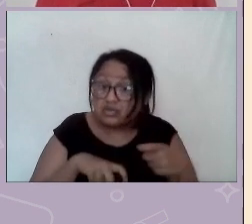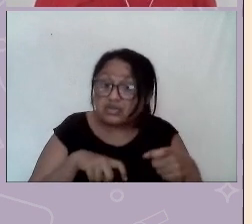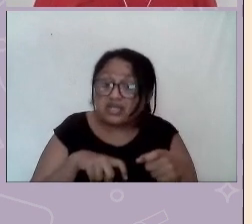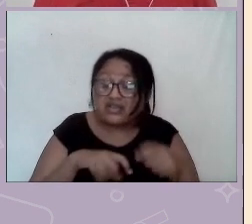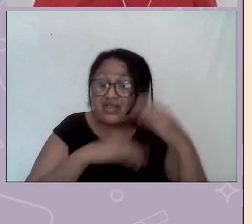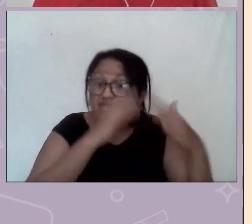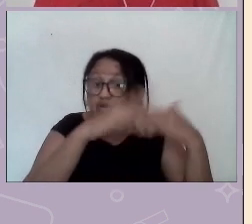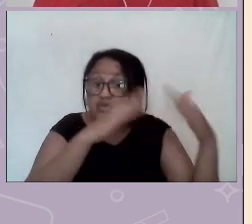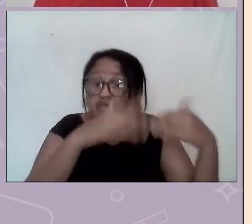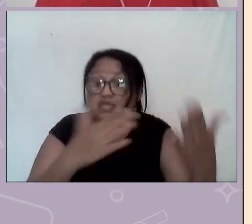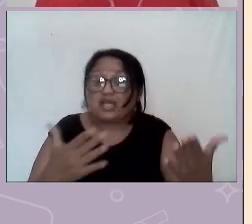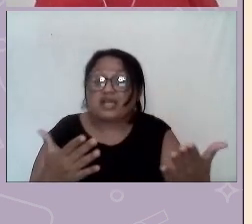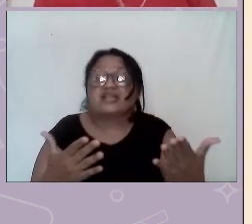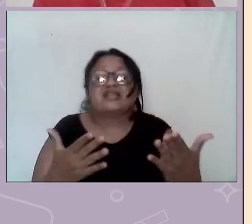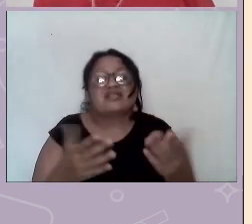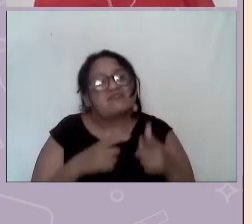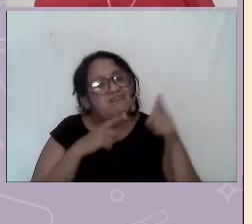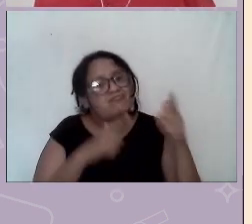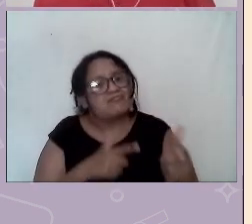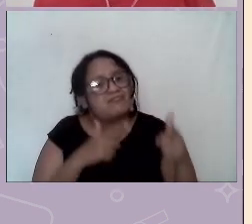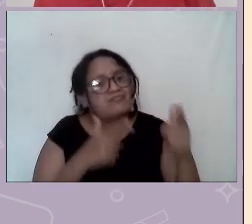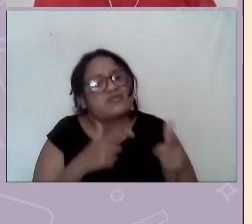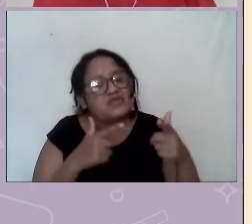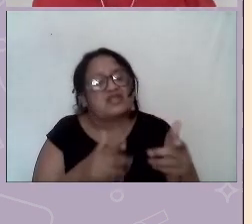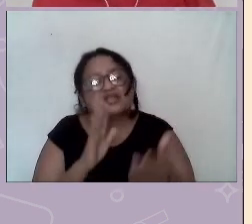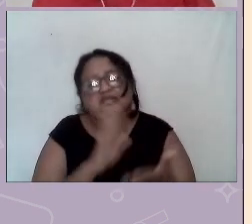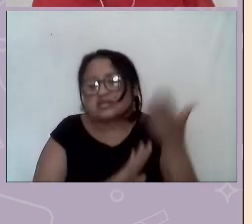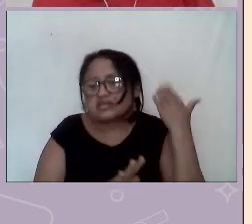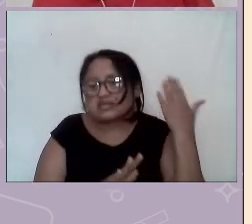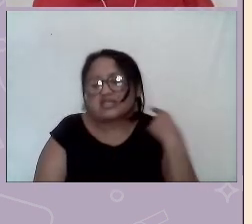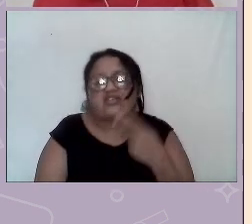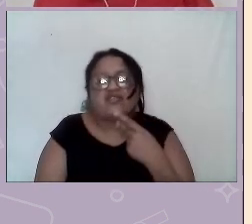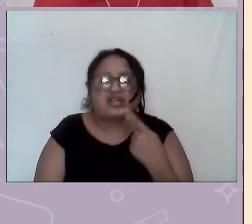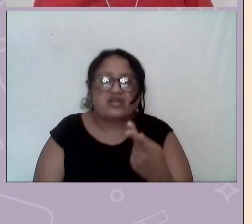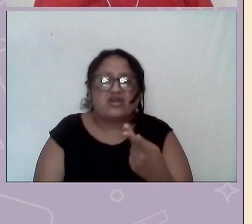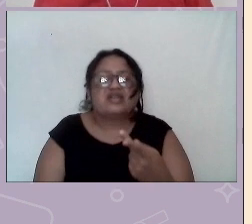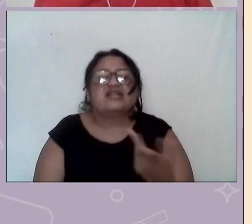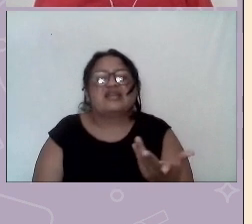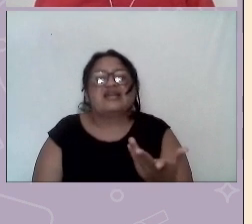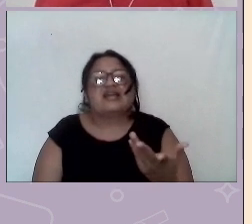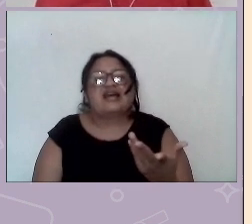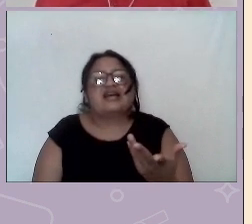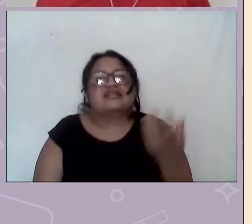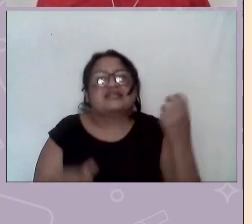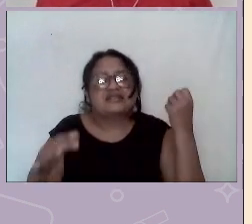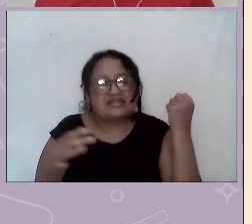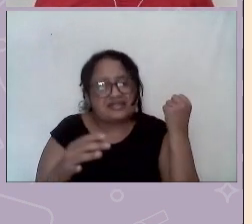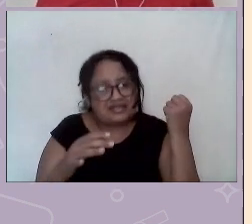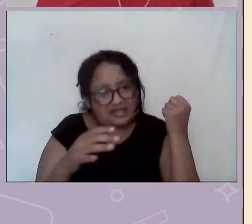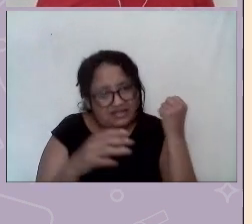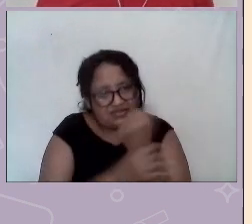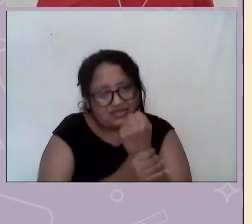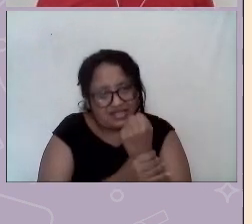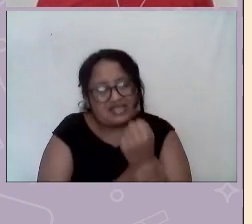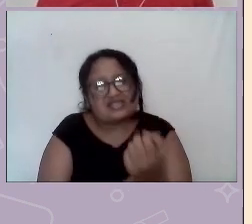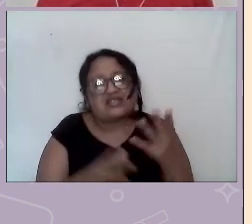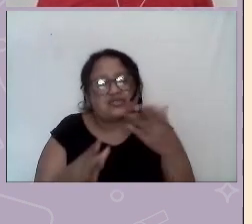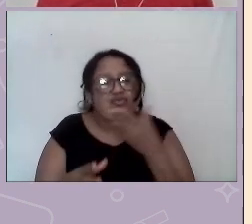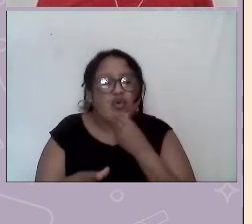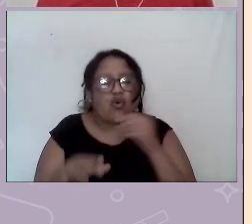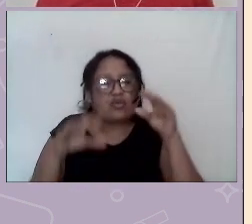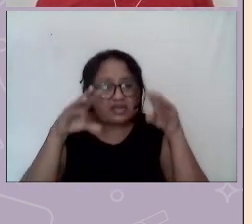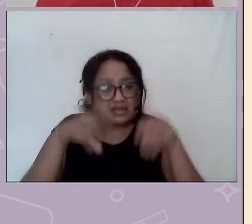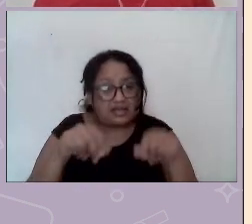e vai provocar como eu já disse anteriormente essa sedentarização e com a fixação do homem na